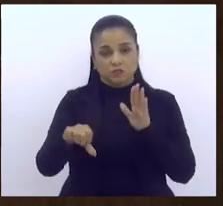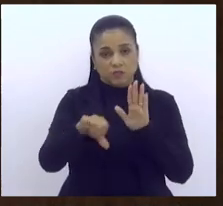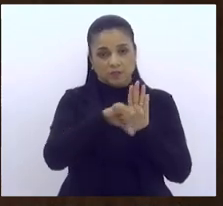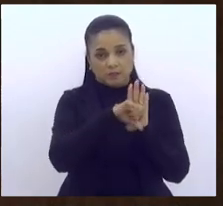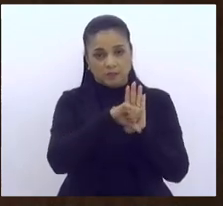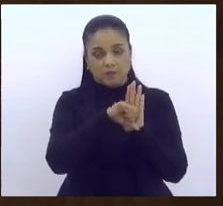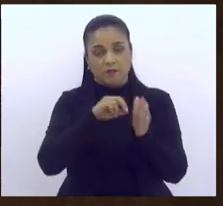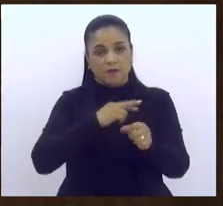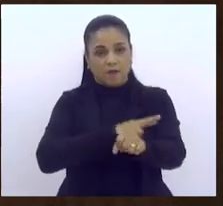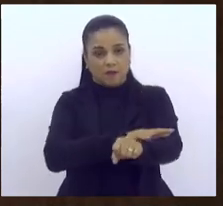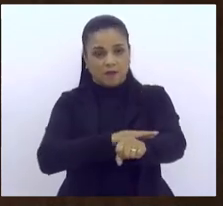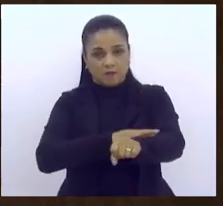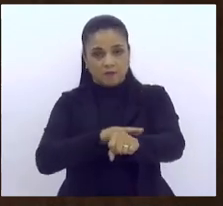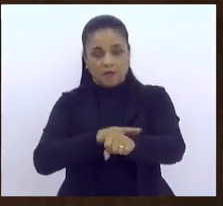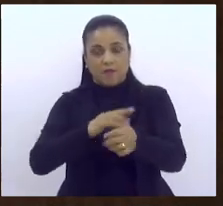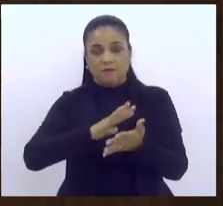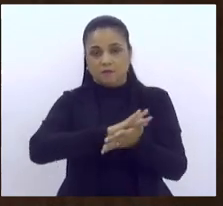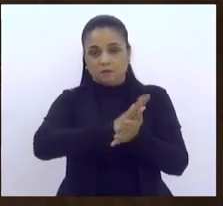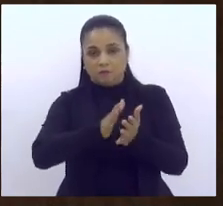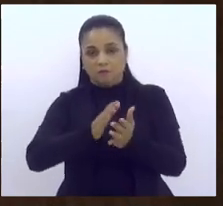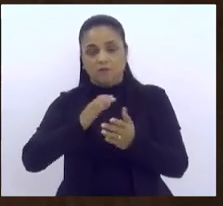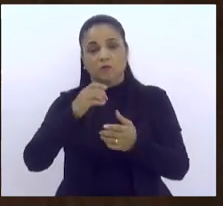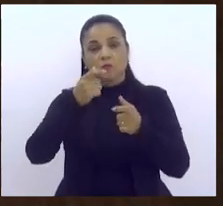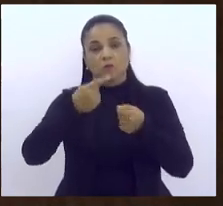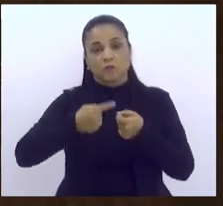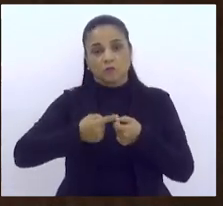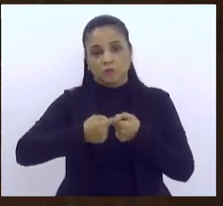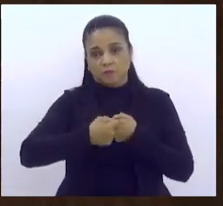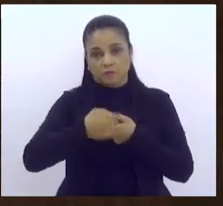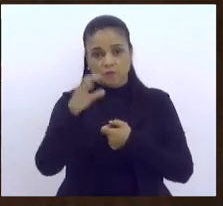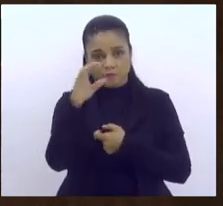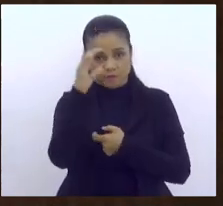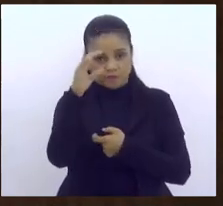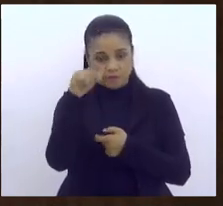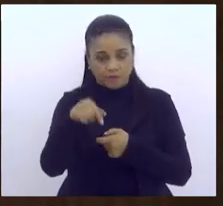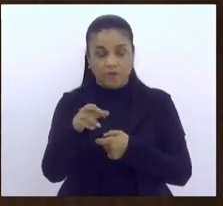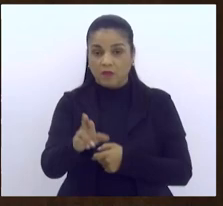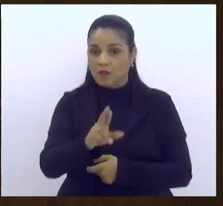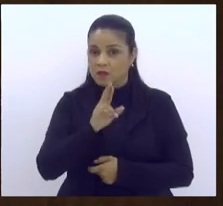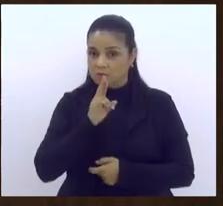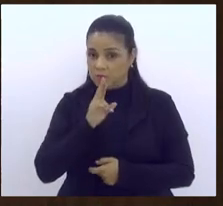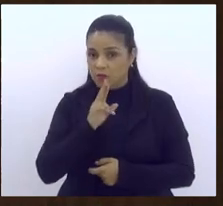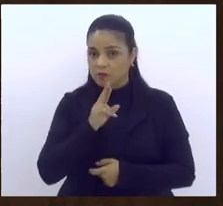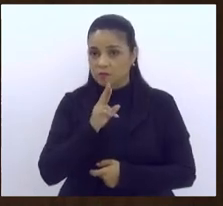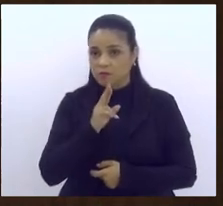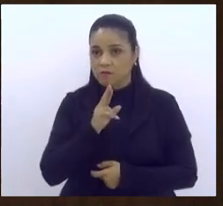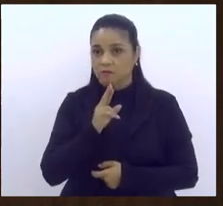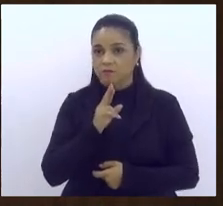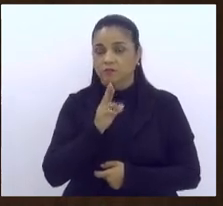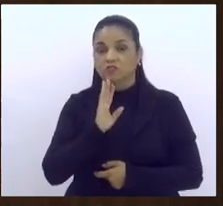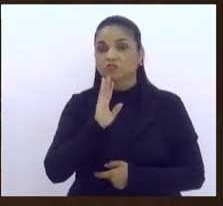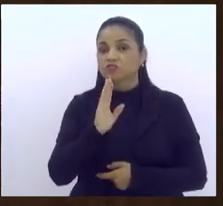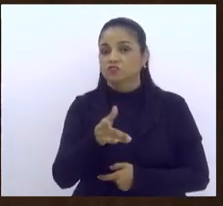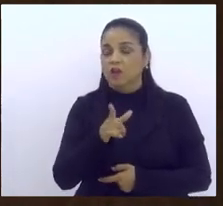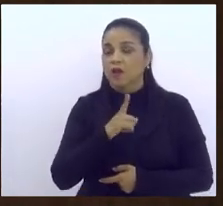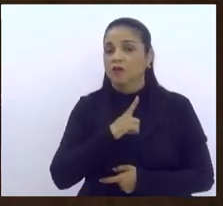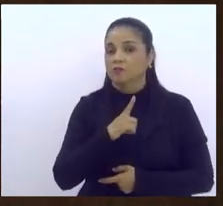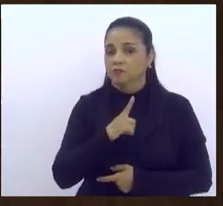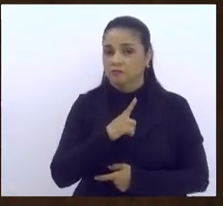raciais, delitos de intolerância no município de Niterói. Tivemos uma resposta falando que já